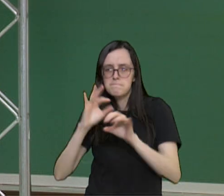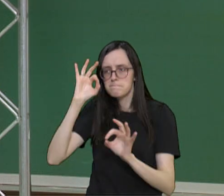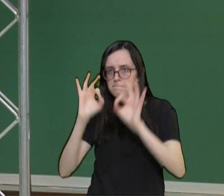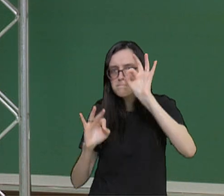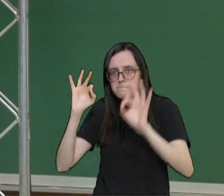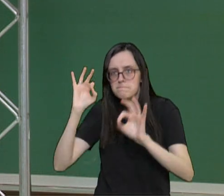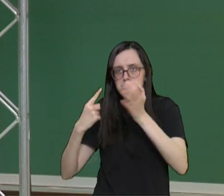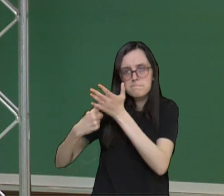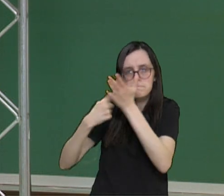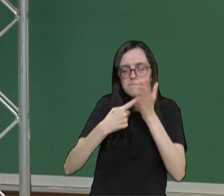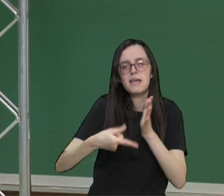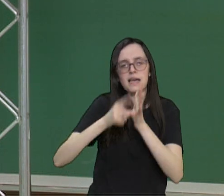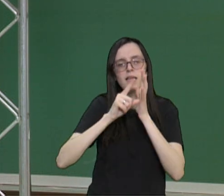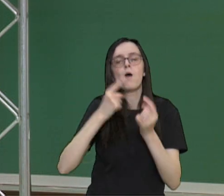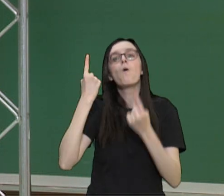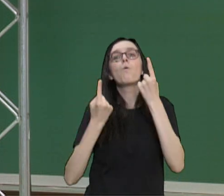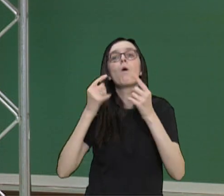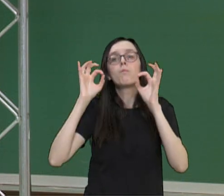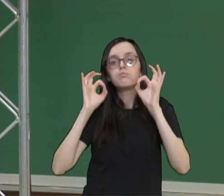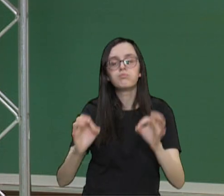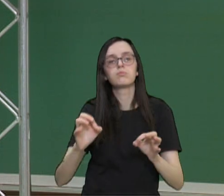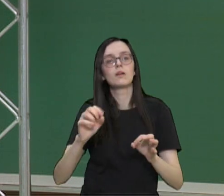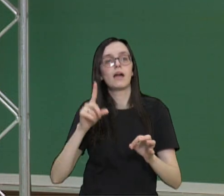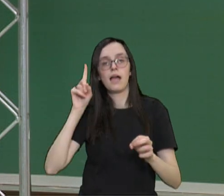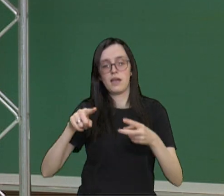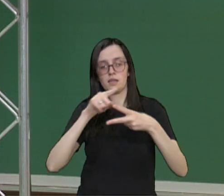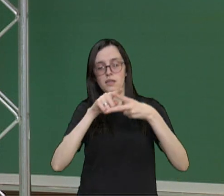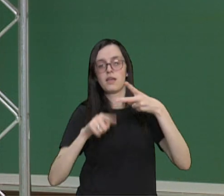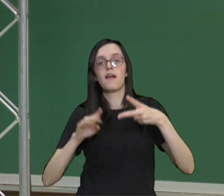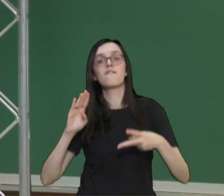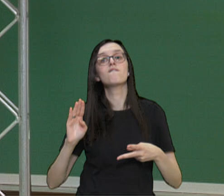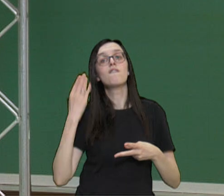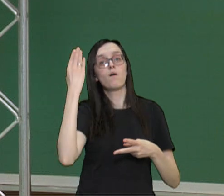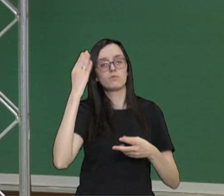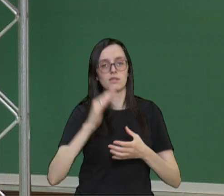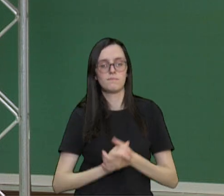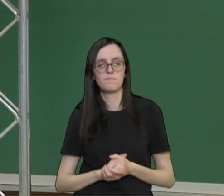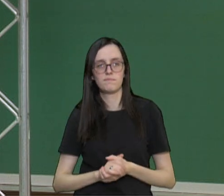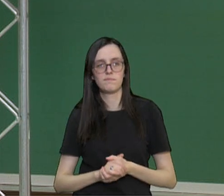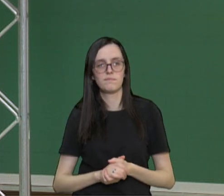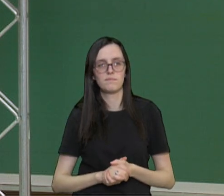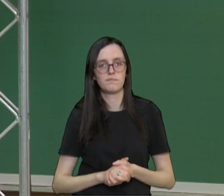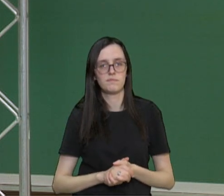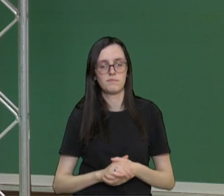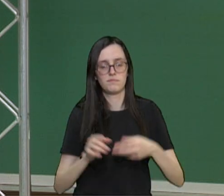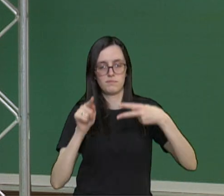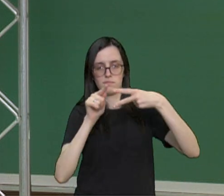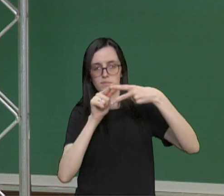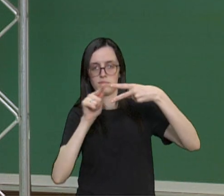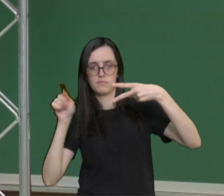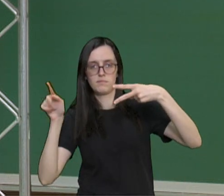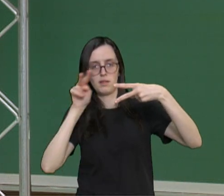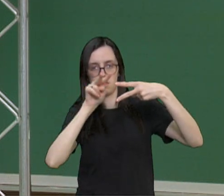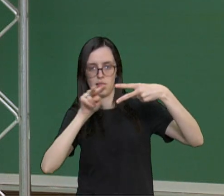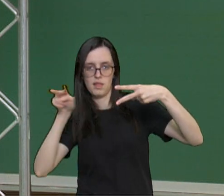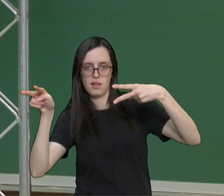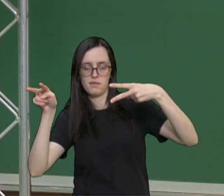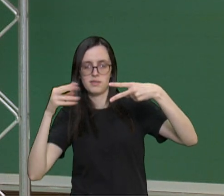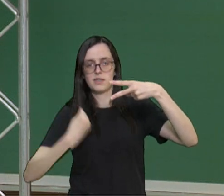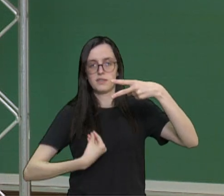falar de dança. Qual das alternativas abaixo é falsa? Letra A, peso, salto e